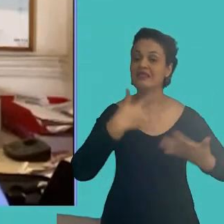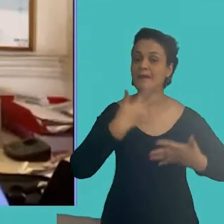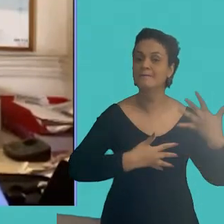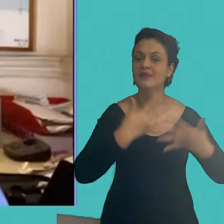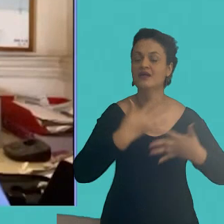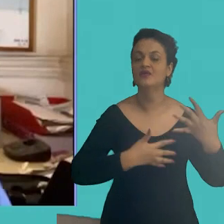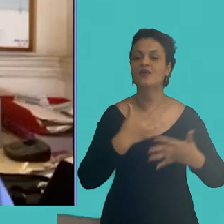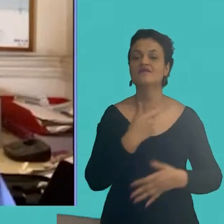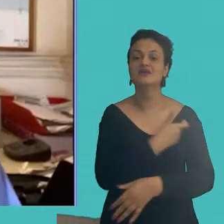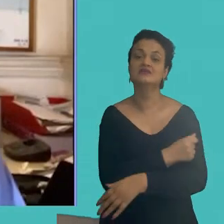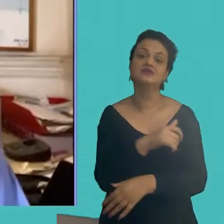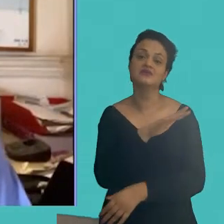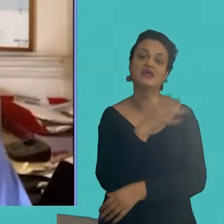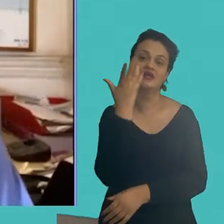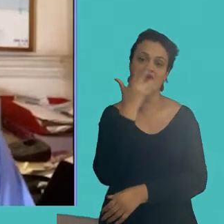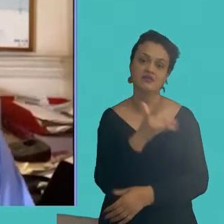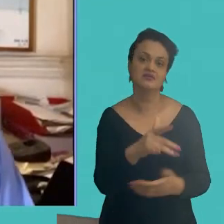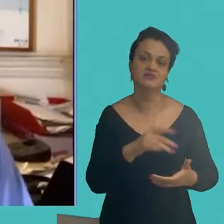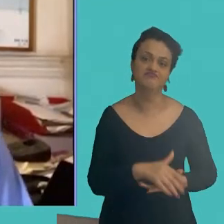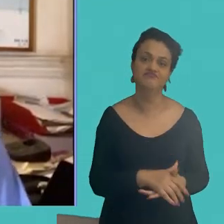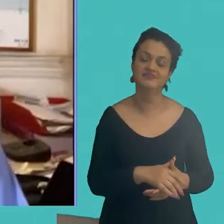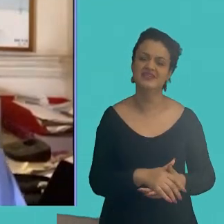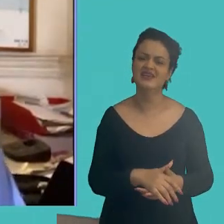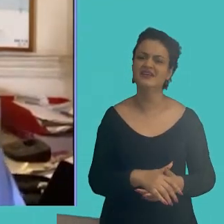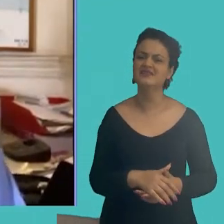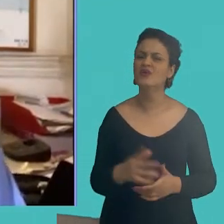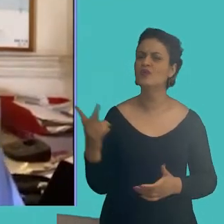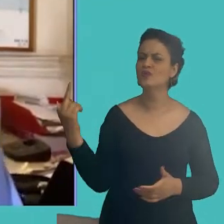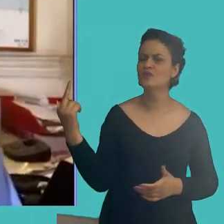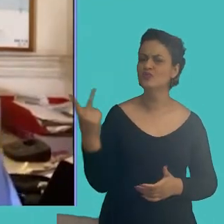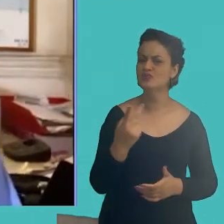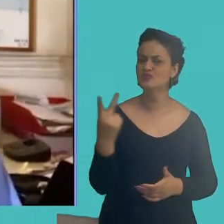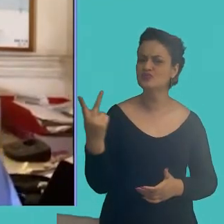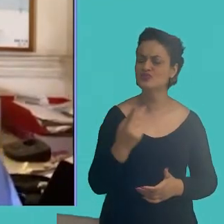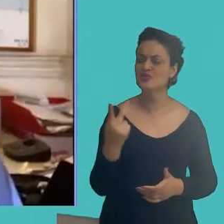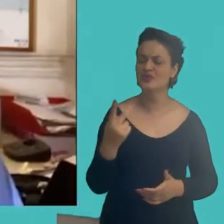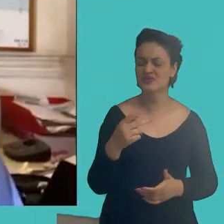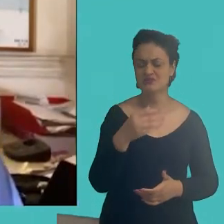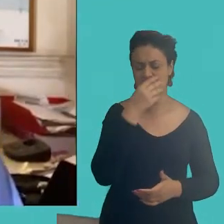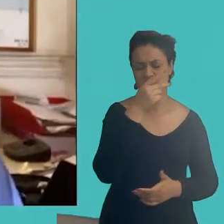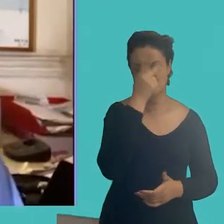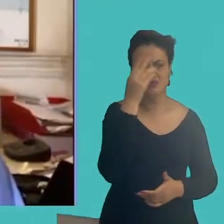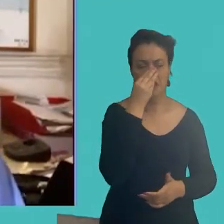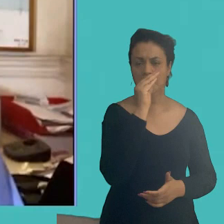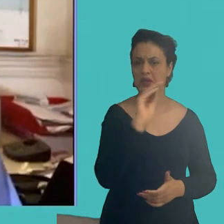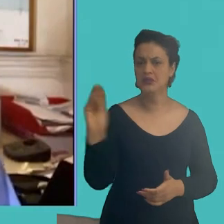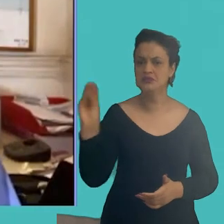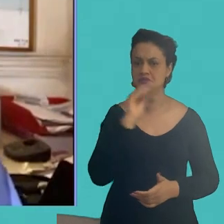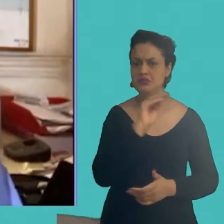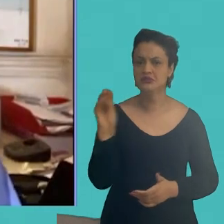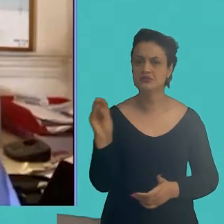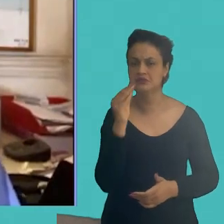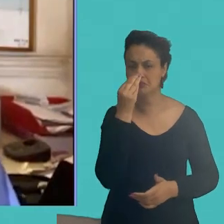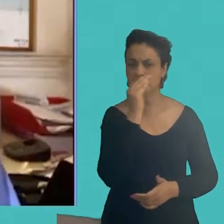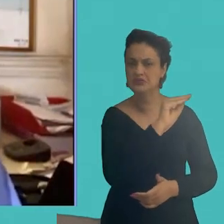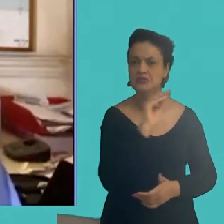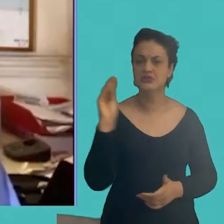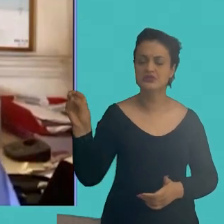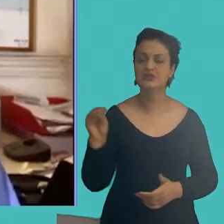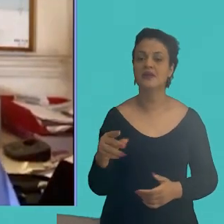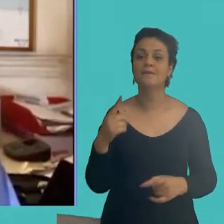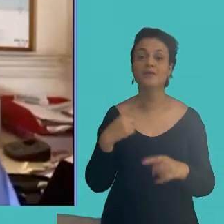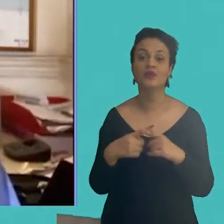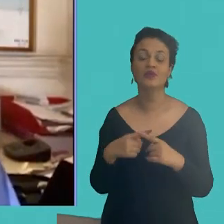crianças. Por que, então, ambos terminam com taxas de rejeição tão acentuadas? Por uma combinação